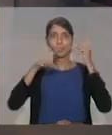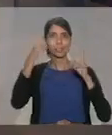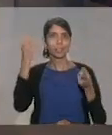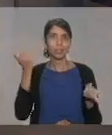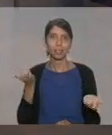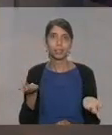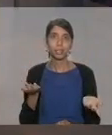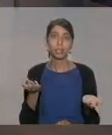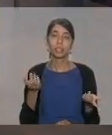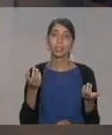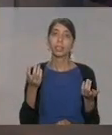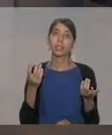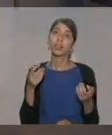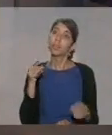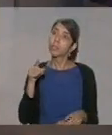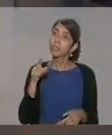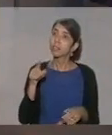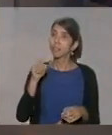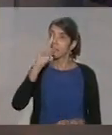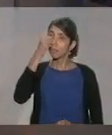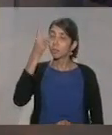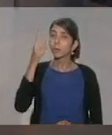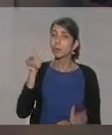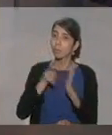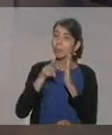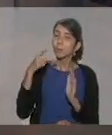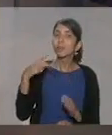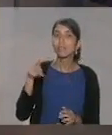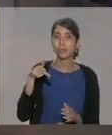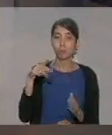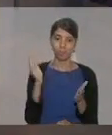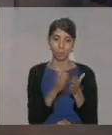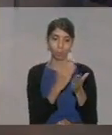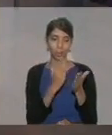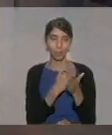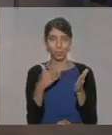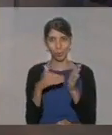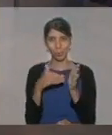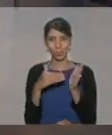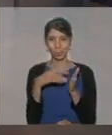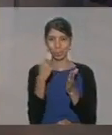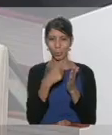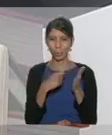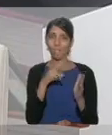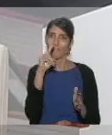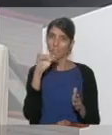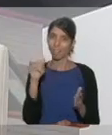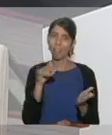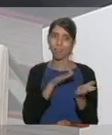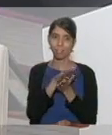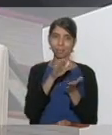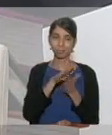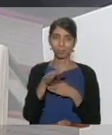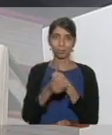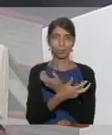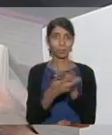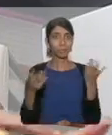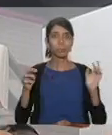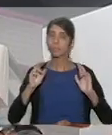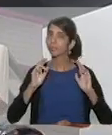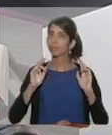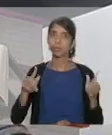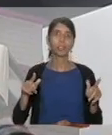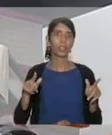lógica para escrever fantasia, Tanto né? é que o universo que você criou, né? Esse livro que eu escrevi, esse último, que vai ser lançado pela Galera Record,